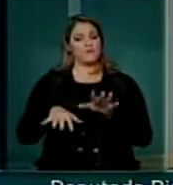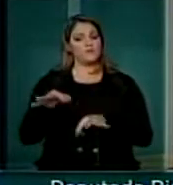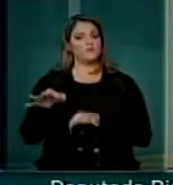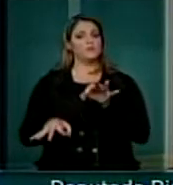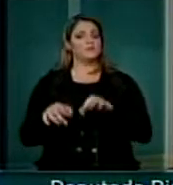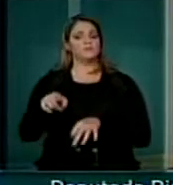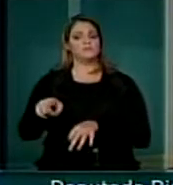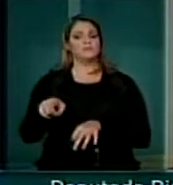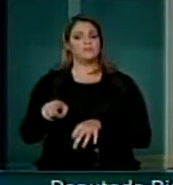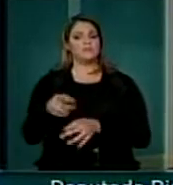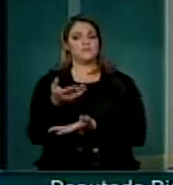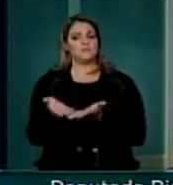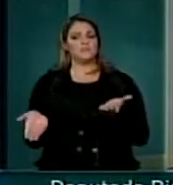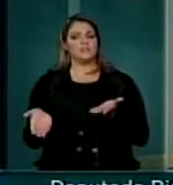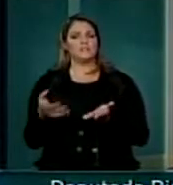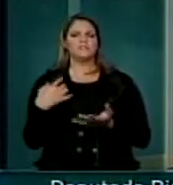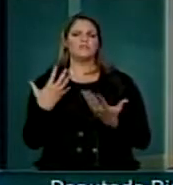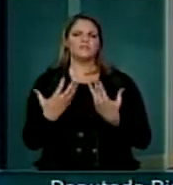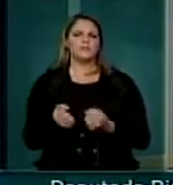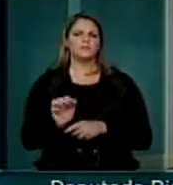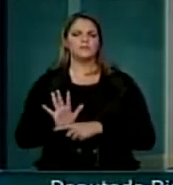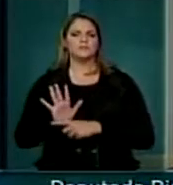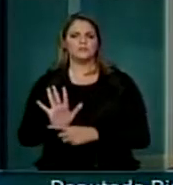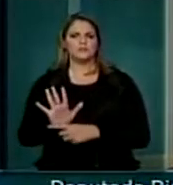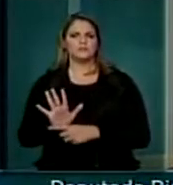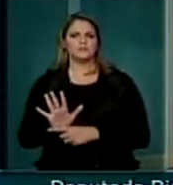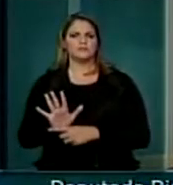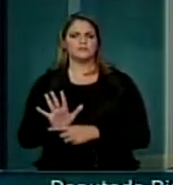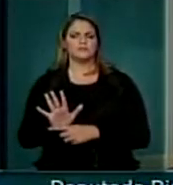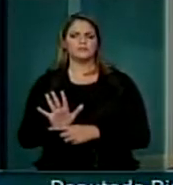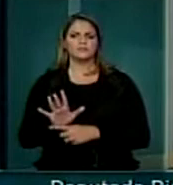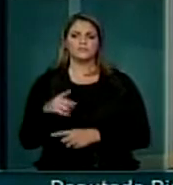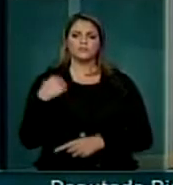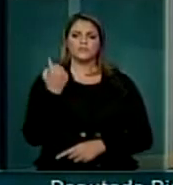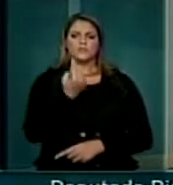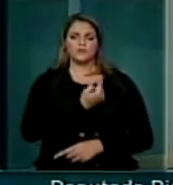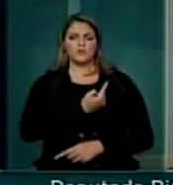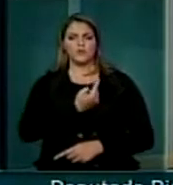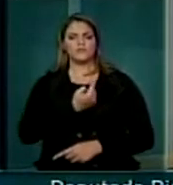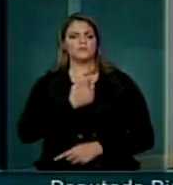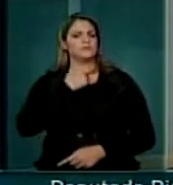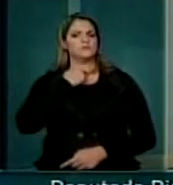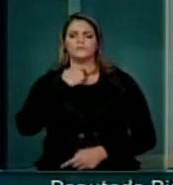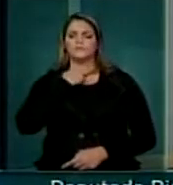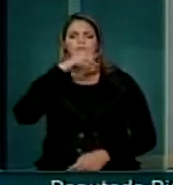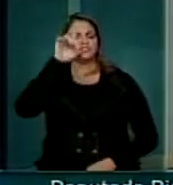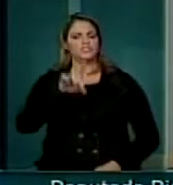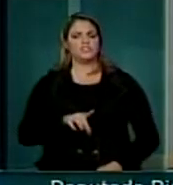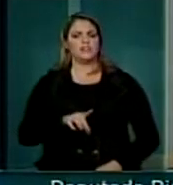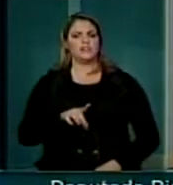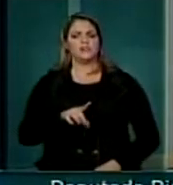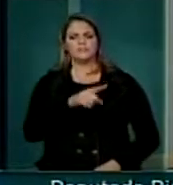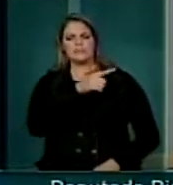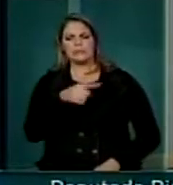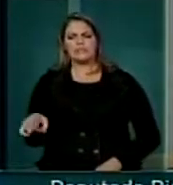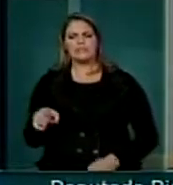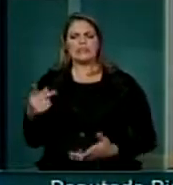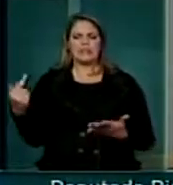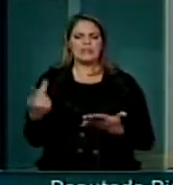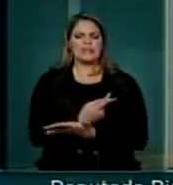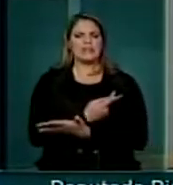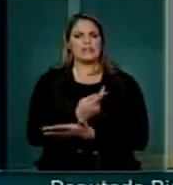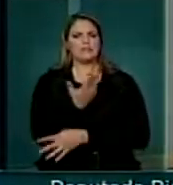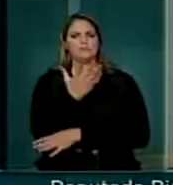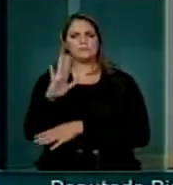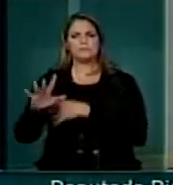Vamos inocentá-la. Nós, os jurados da história, não temos o direito de condenar um réu que erra apenas porque é